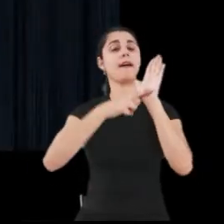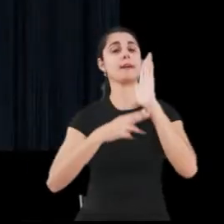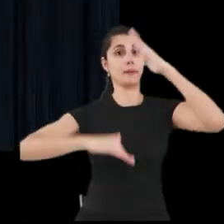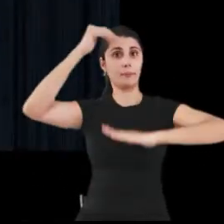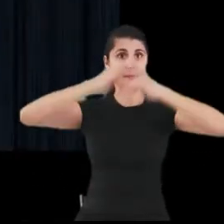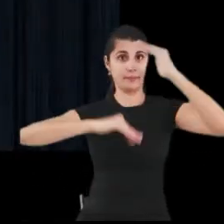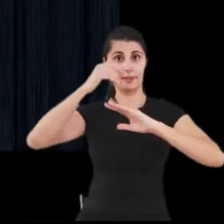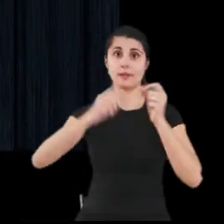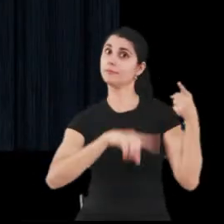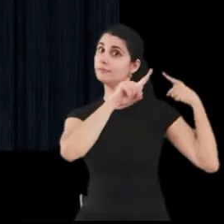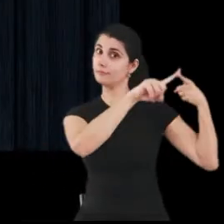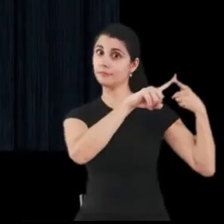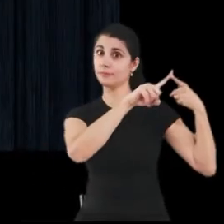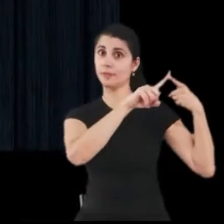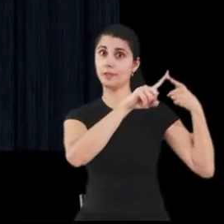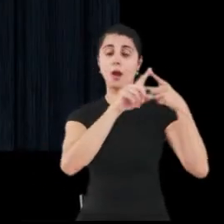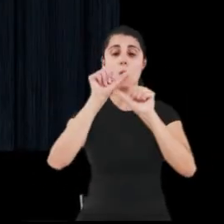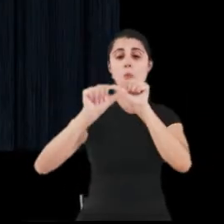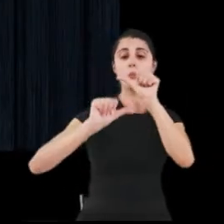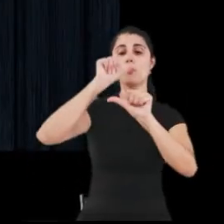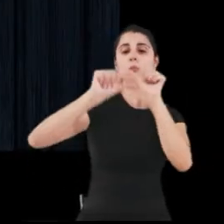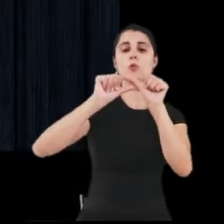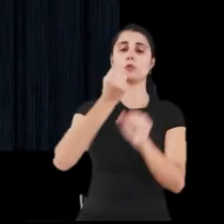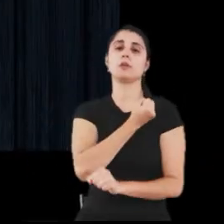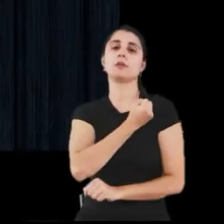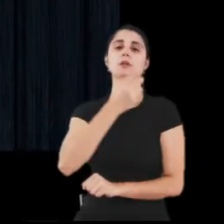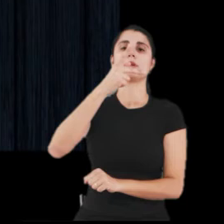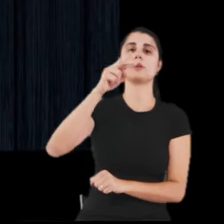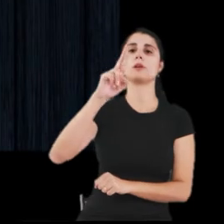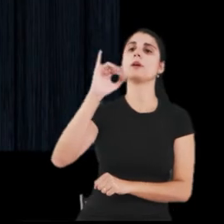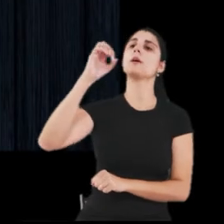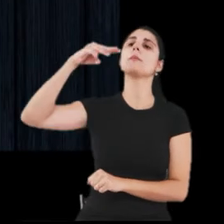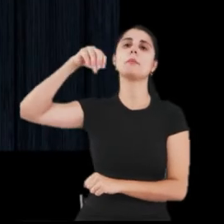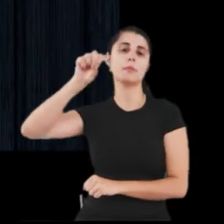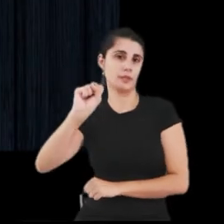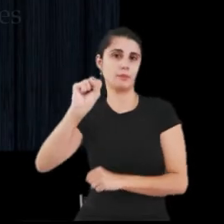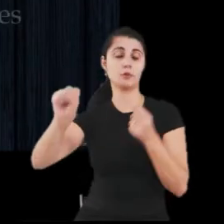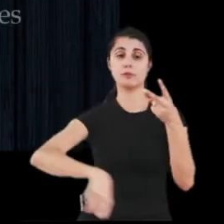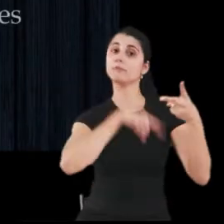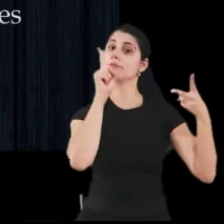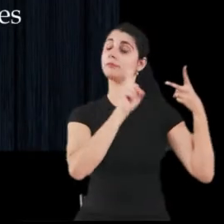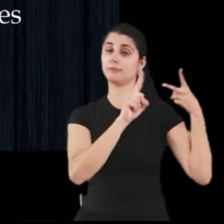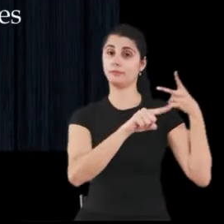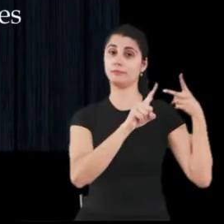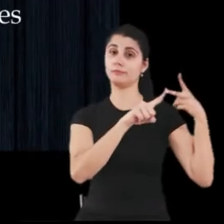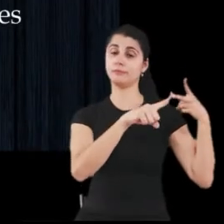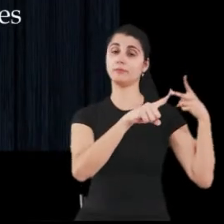prática. Primeiro passo, decomponha em fatores primos o número dado. Segundo